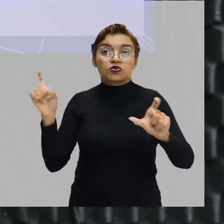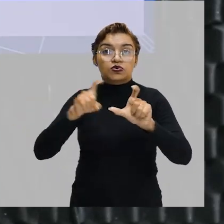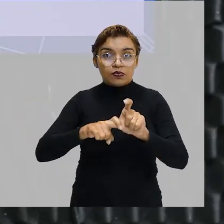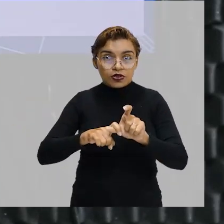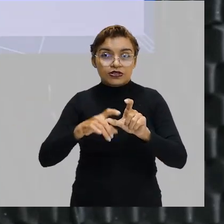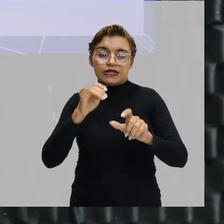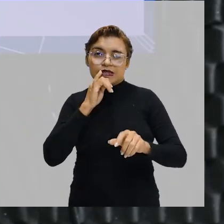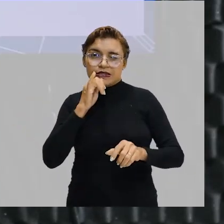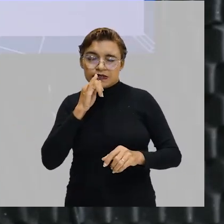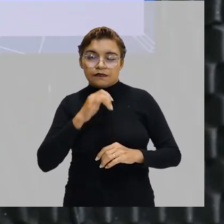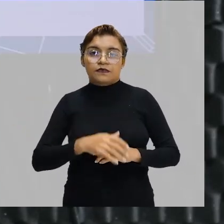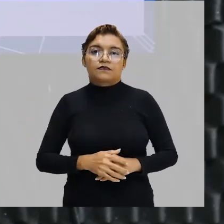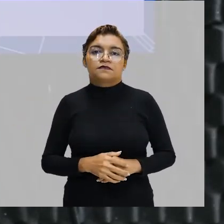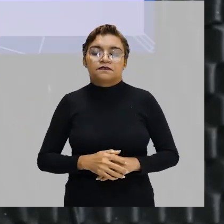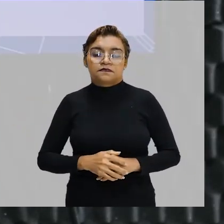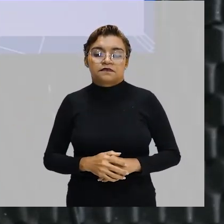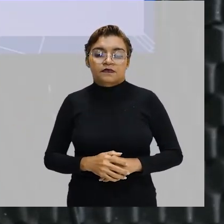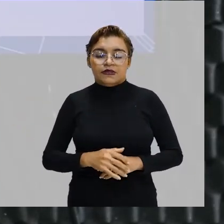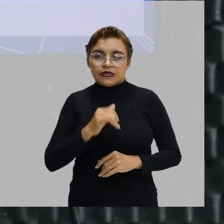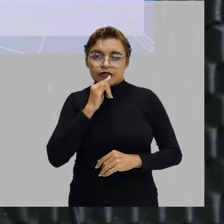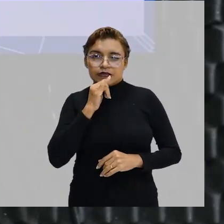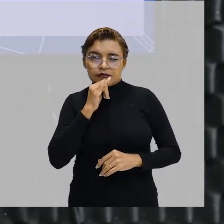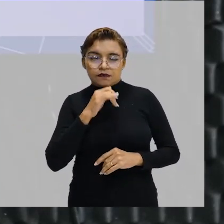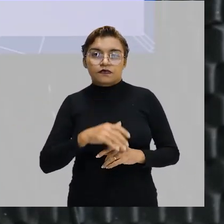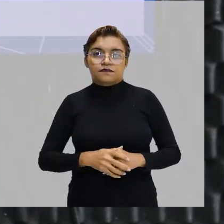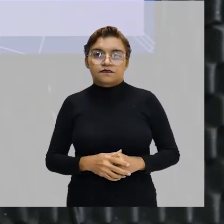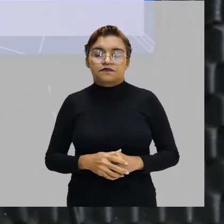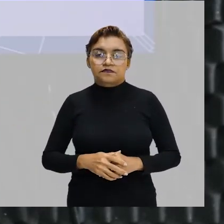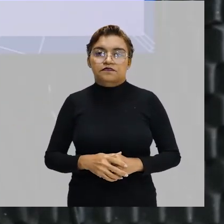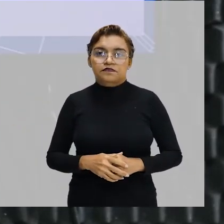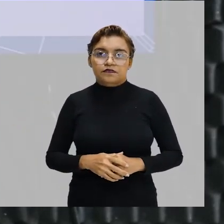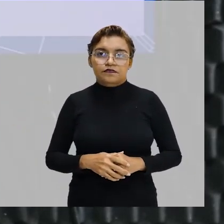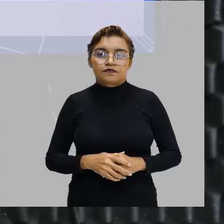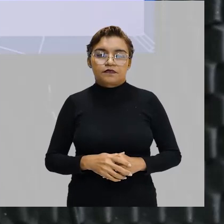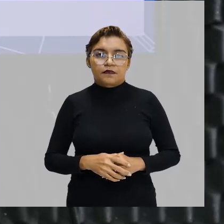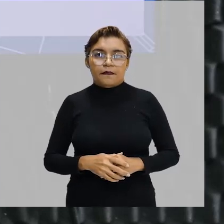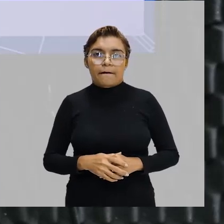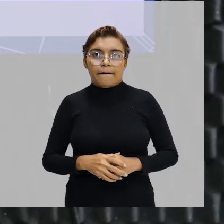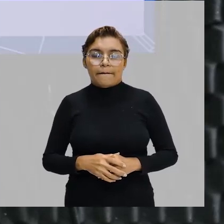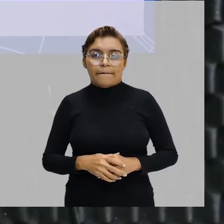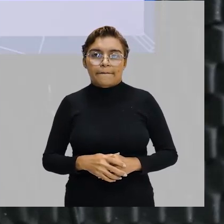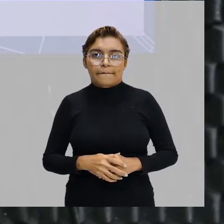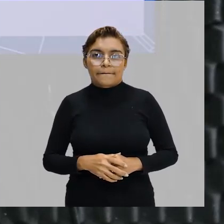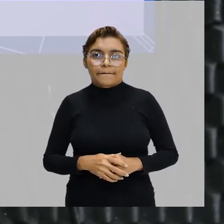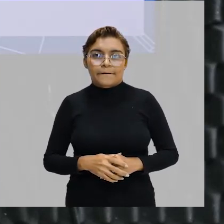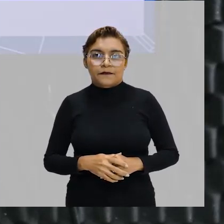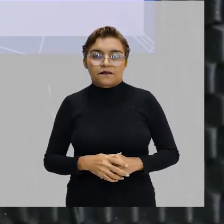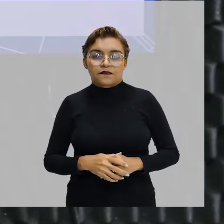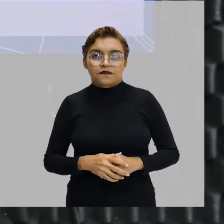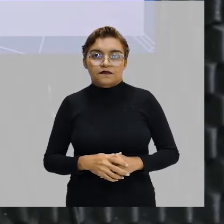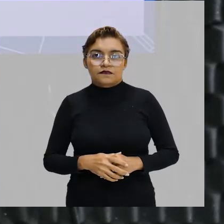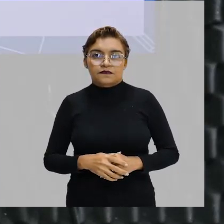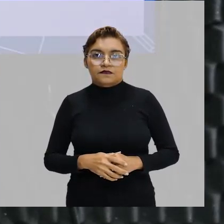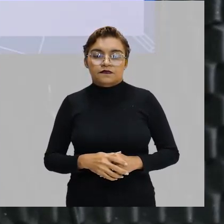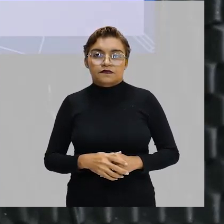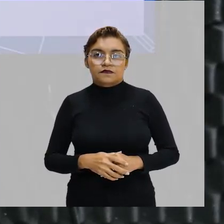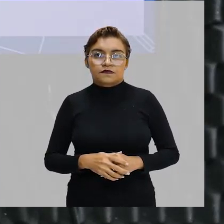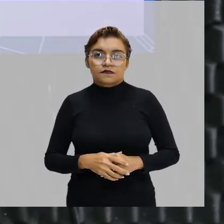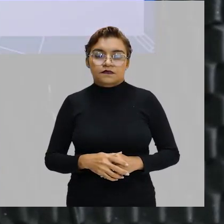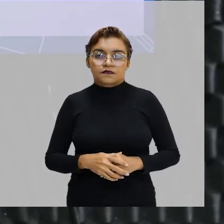assim, ó, eu dei um exemplo na aula passada. Eles anseiam, eu acho que foi